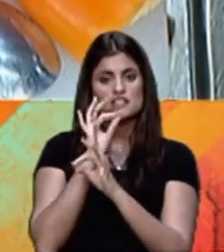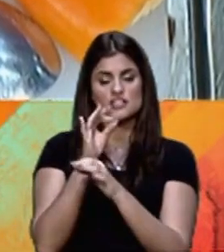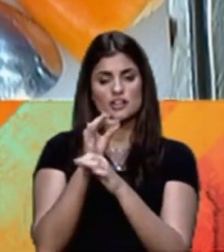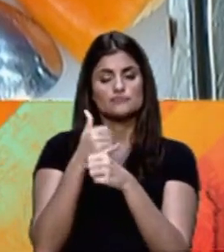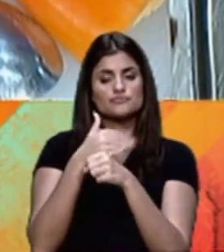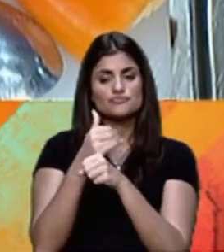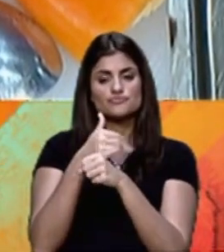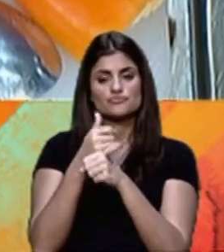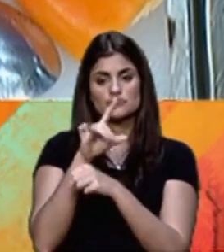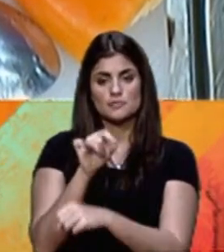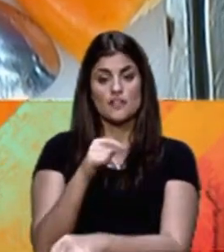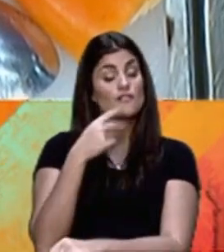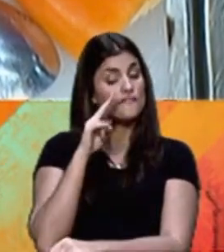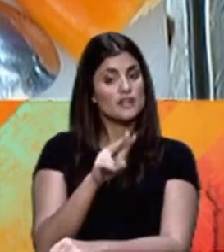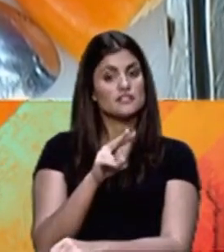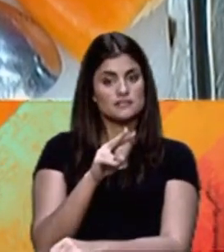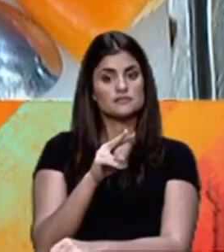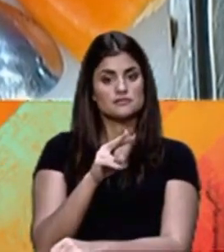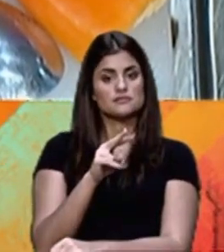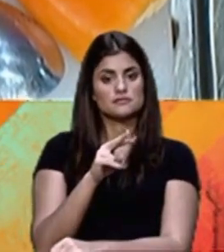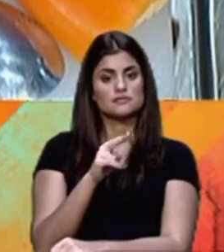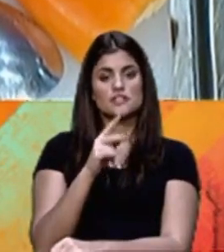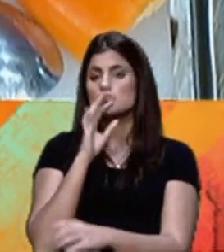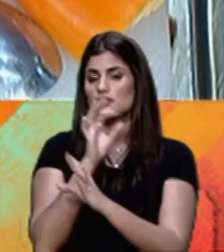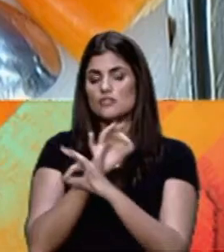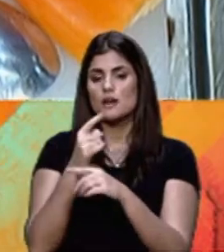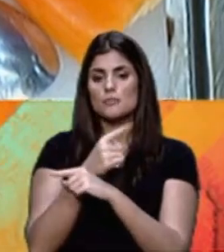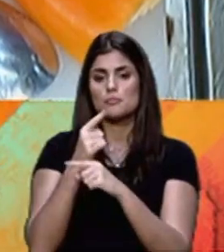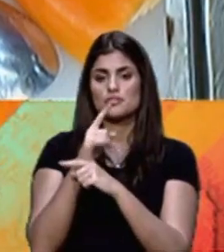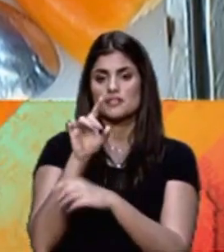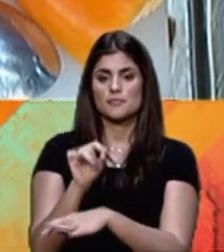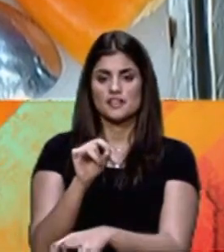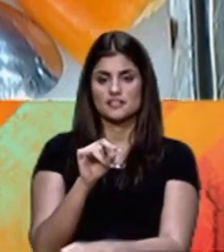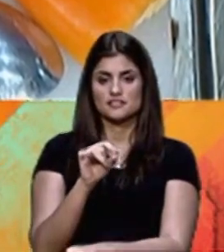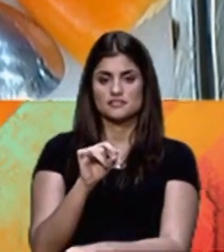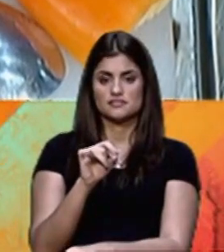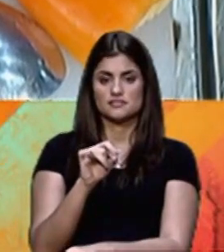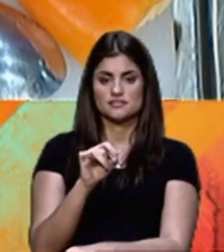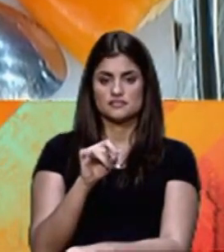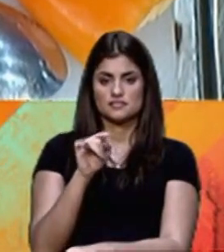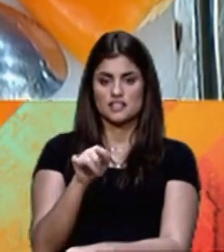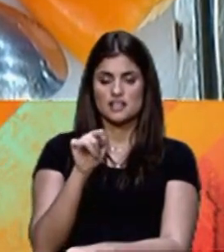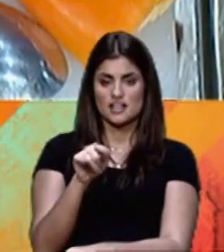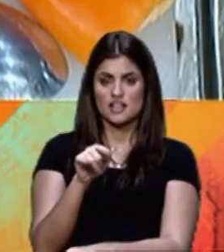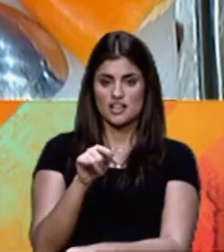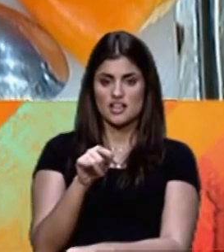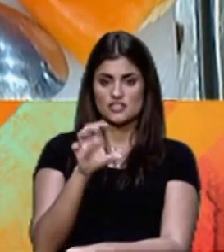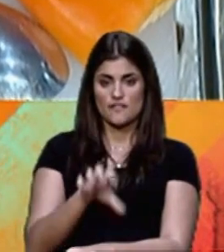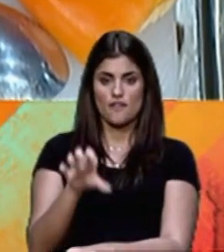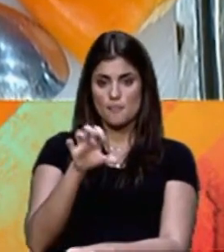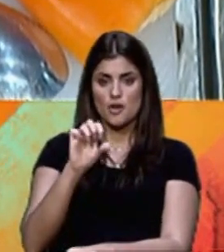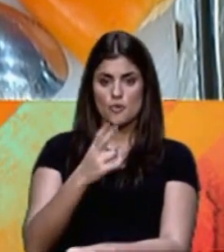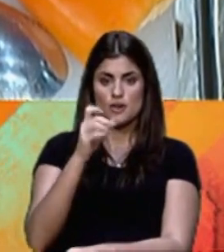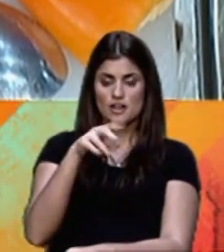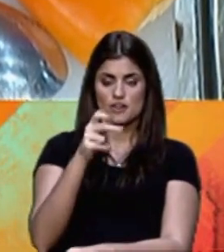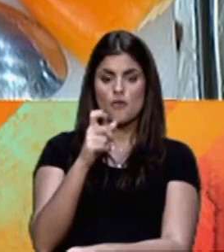finamente e vai ver que é uma delícia, porque depois também eu coloco nesta versão com a quinoa,